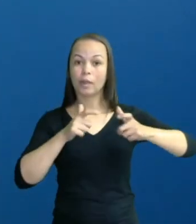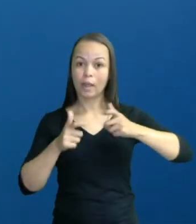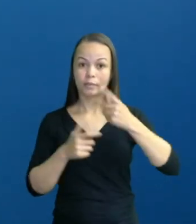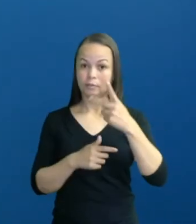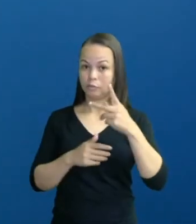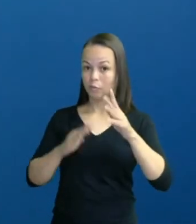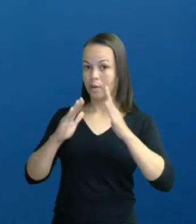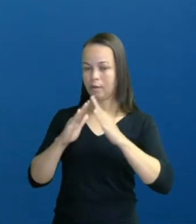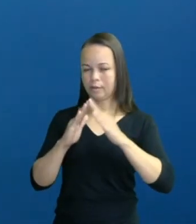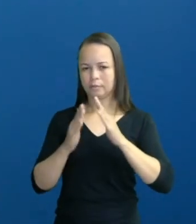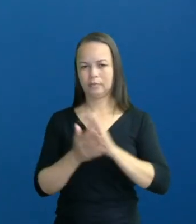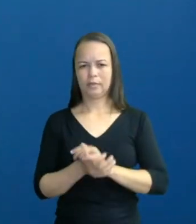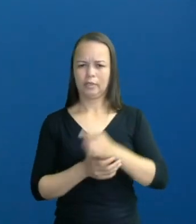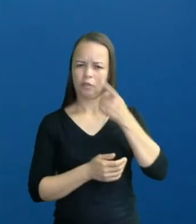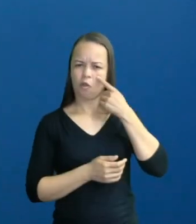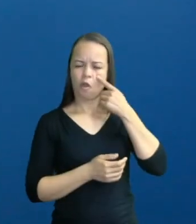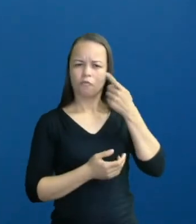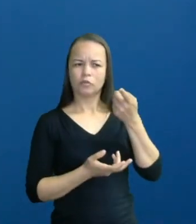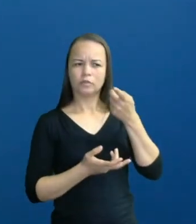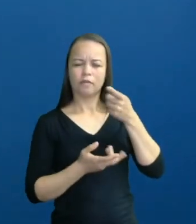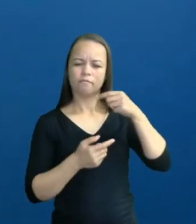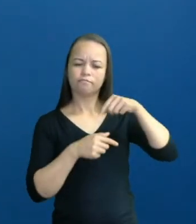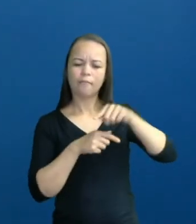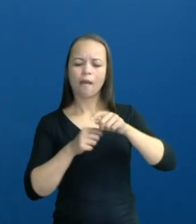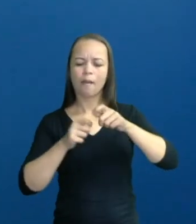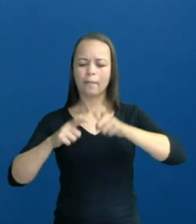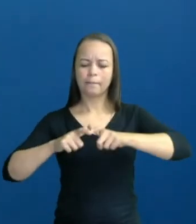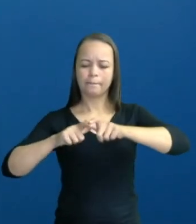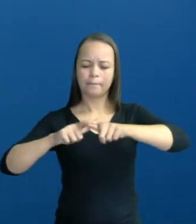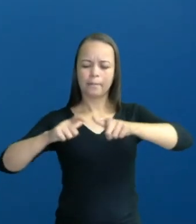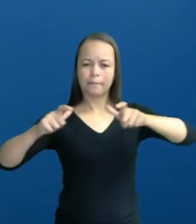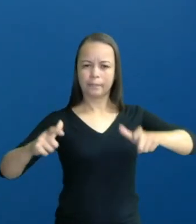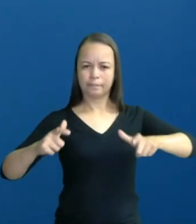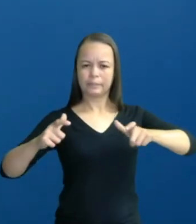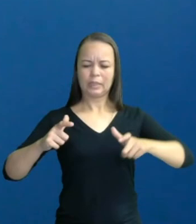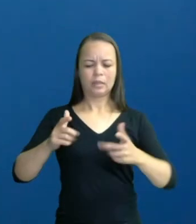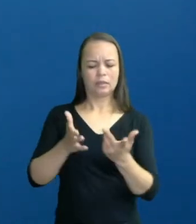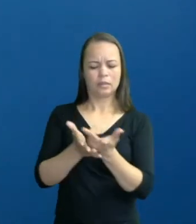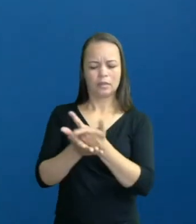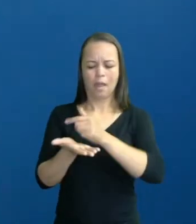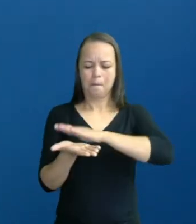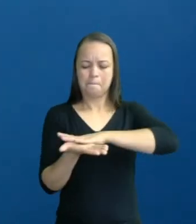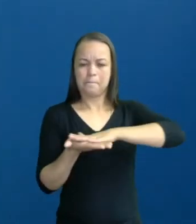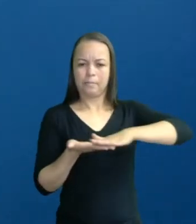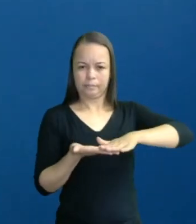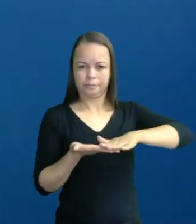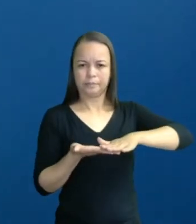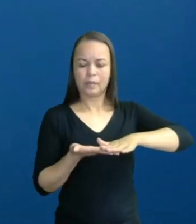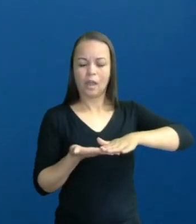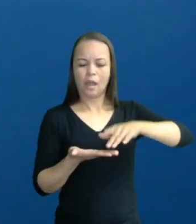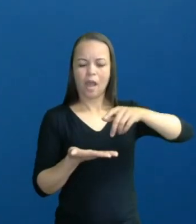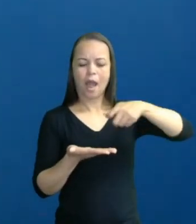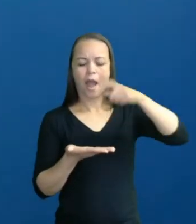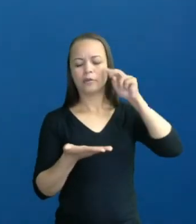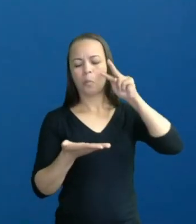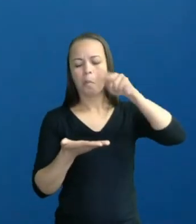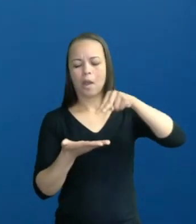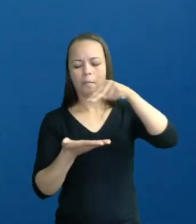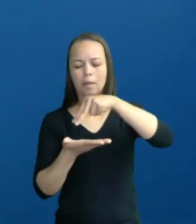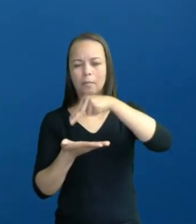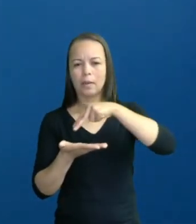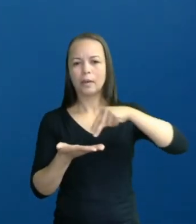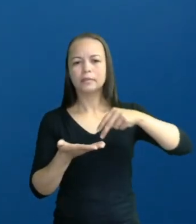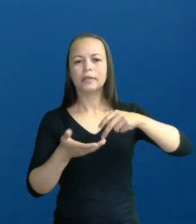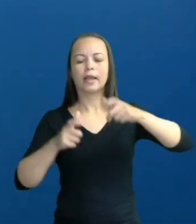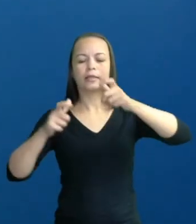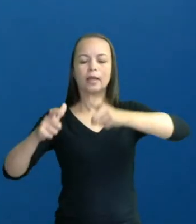Eu quero, né, aqui a proposta faça uma planta, um desenho da sua casa com os cômodos, sala,